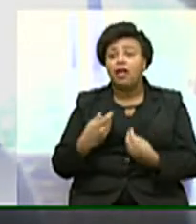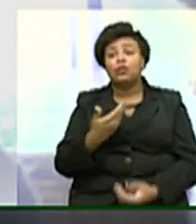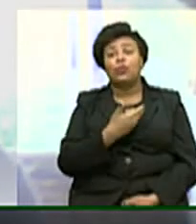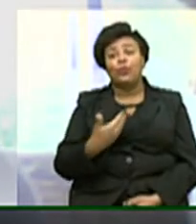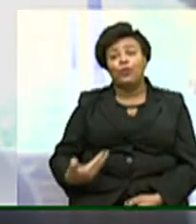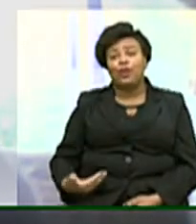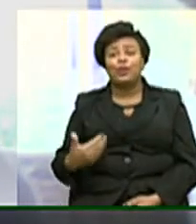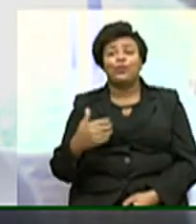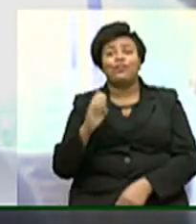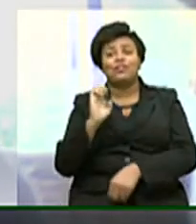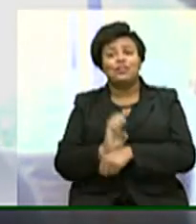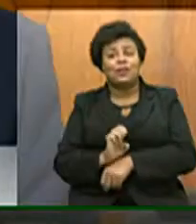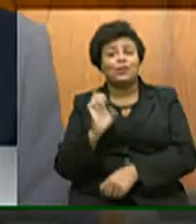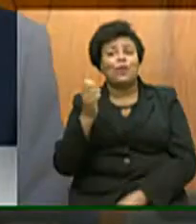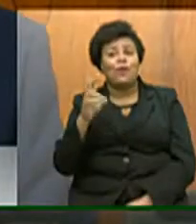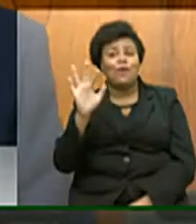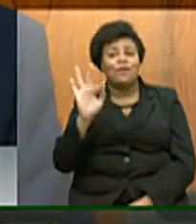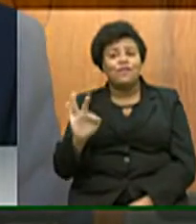Parabéns. Obrigado.